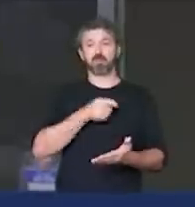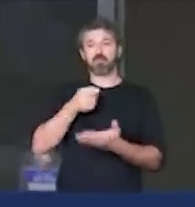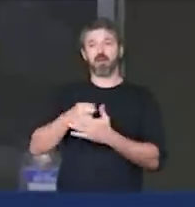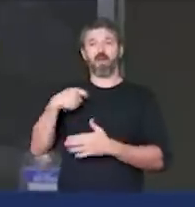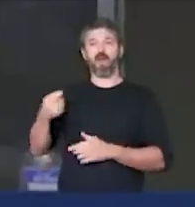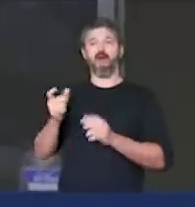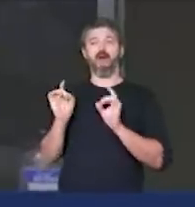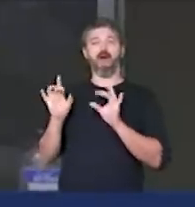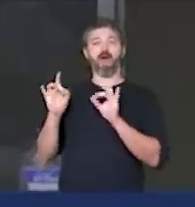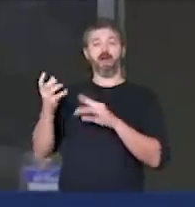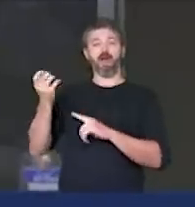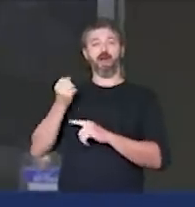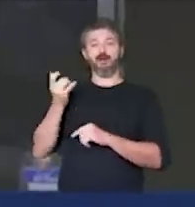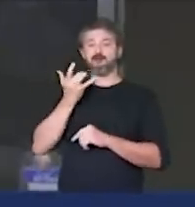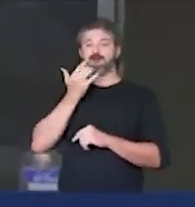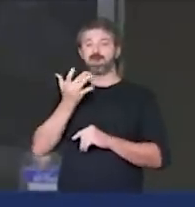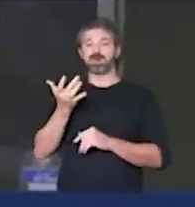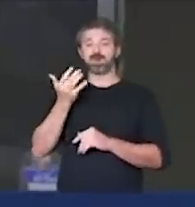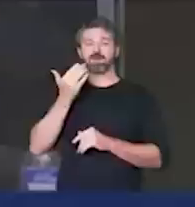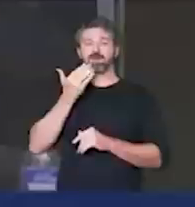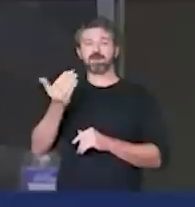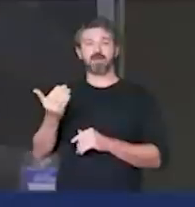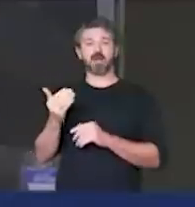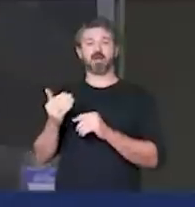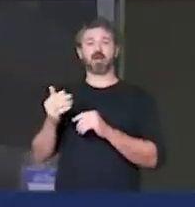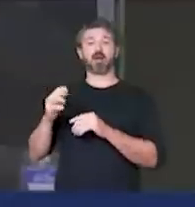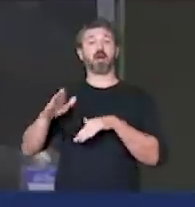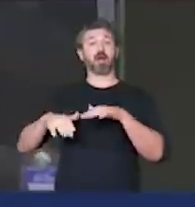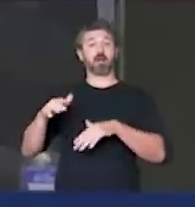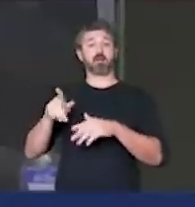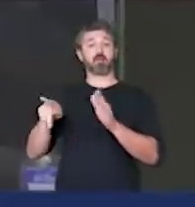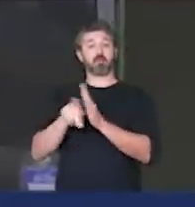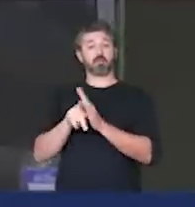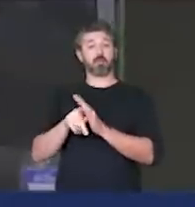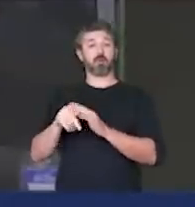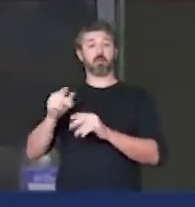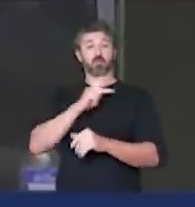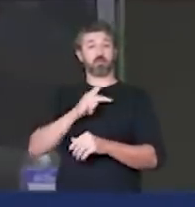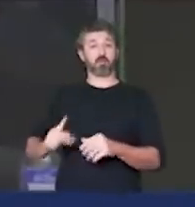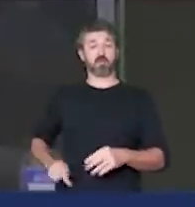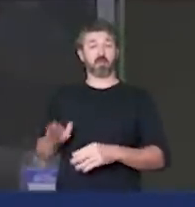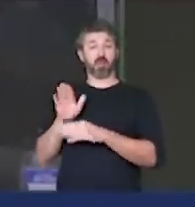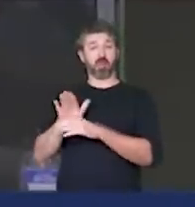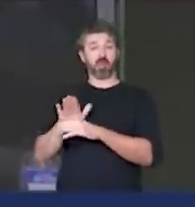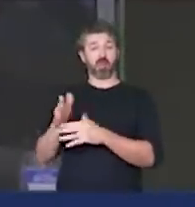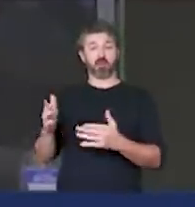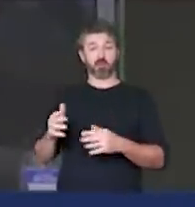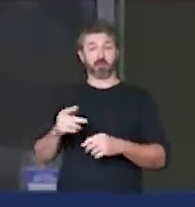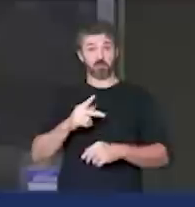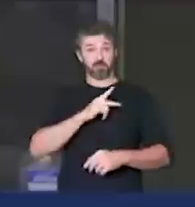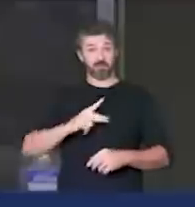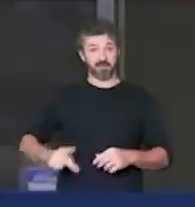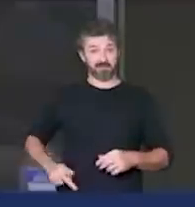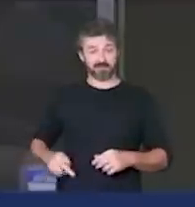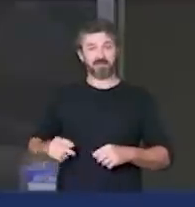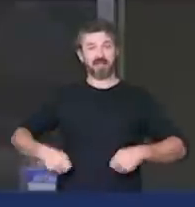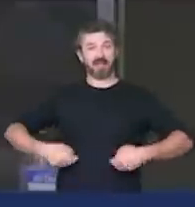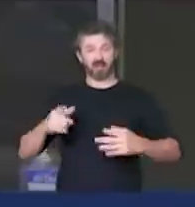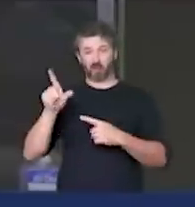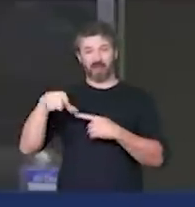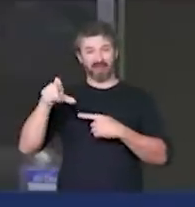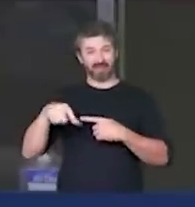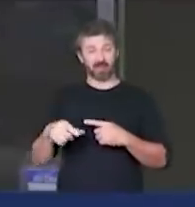os privilégios e os benefícios, muitas vezes patrocinados pelo próprio Presidente da República. O Presidente da República gastou no cartão